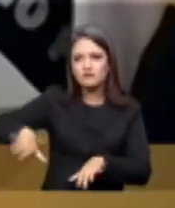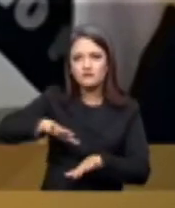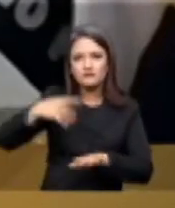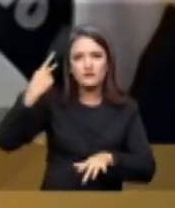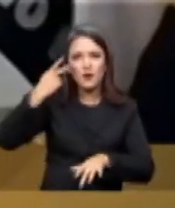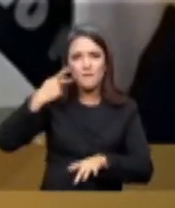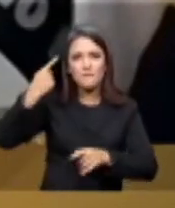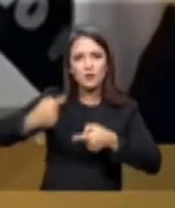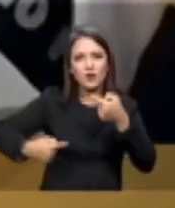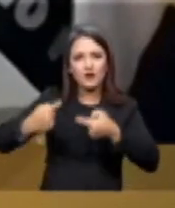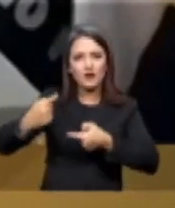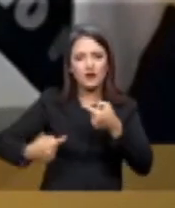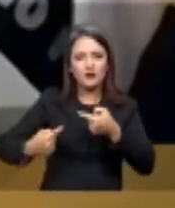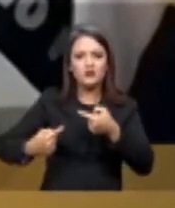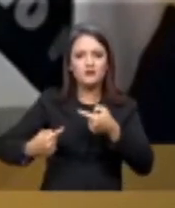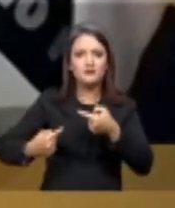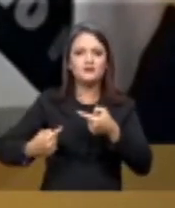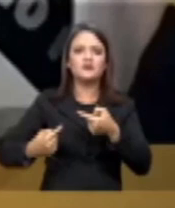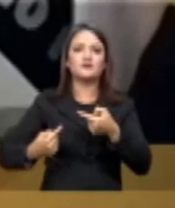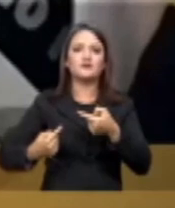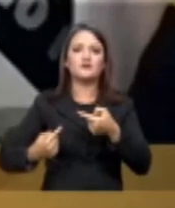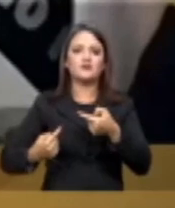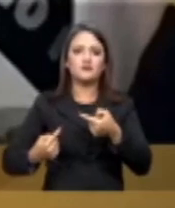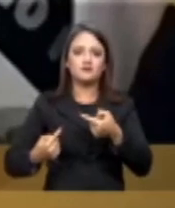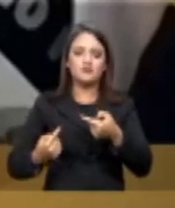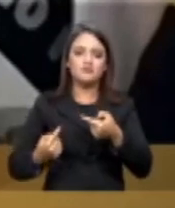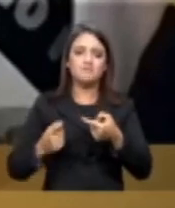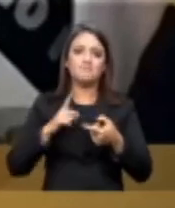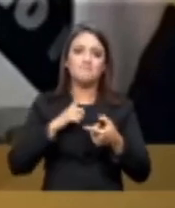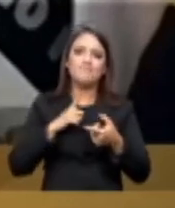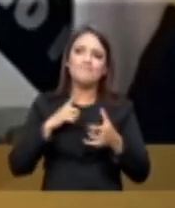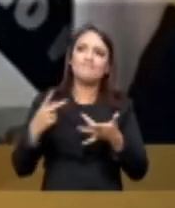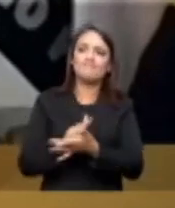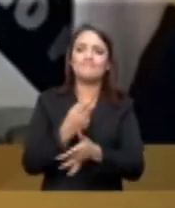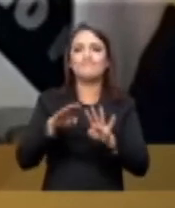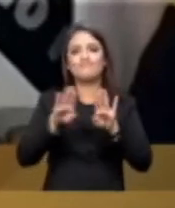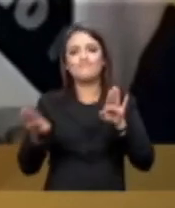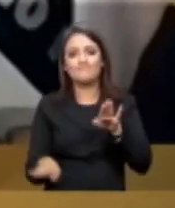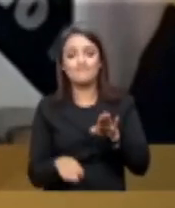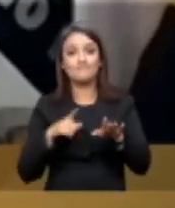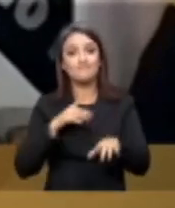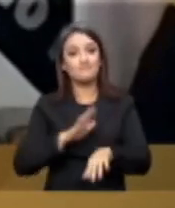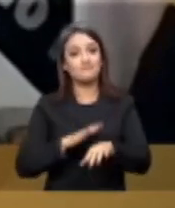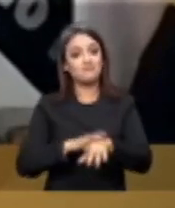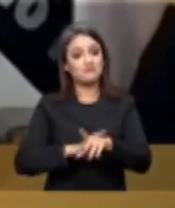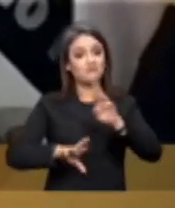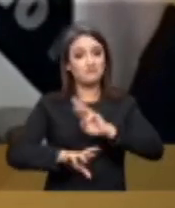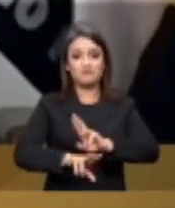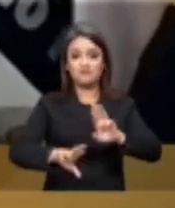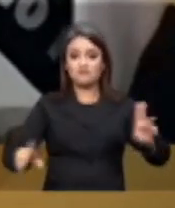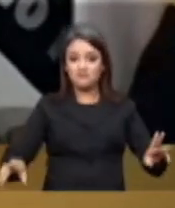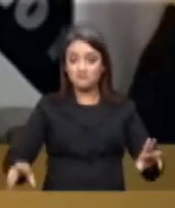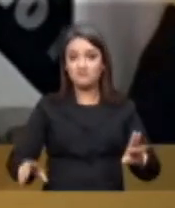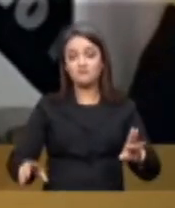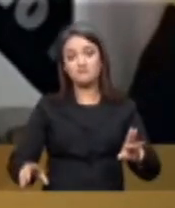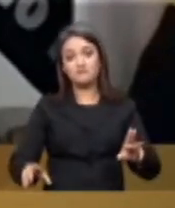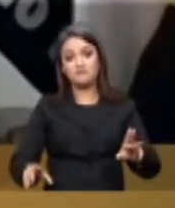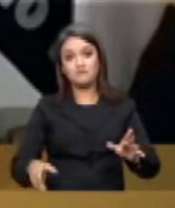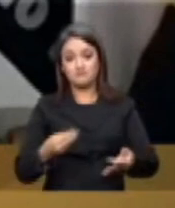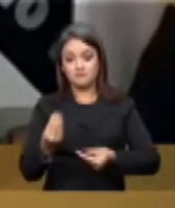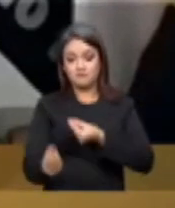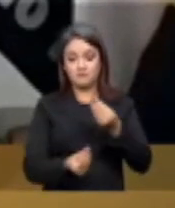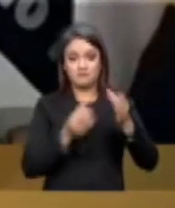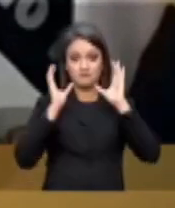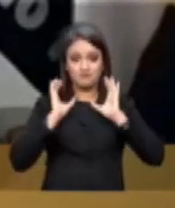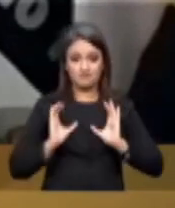mundo clássico, circundada pelo desigual, conheceu momentos variados quanto à maior ou menor extensão da